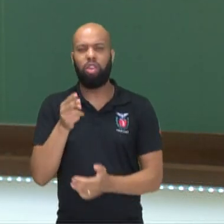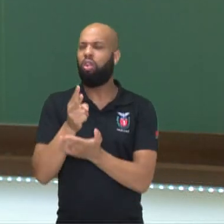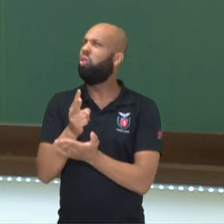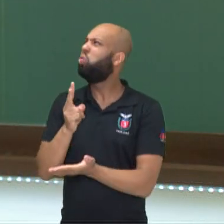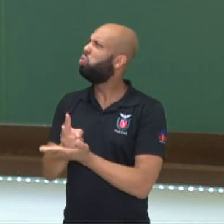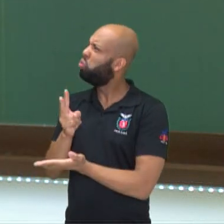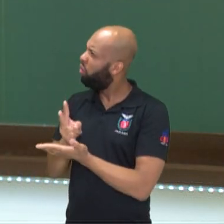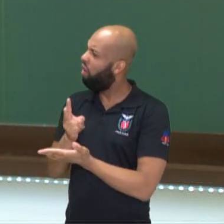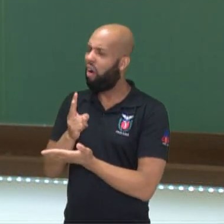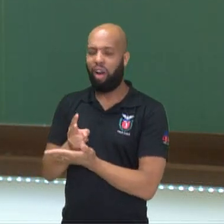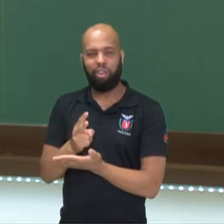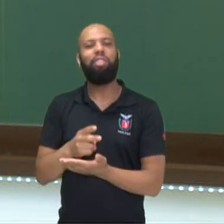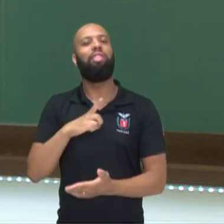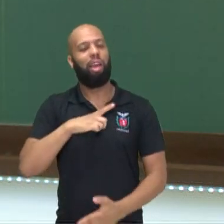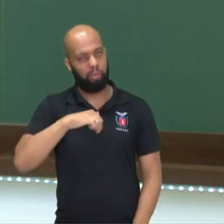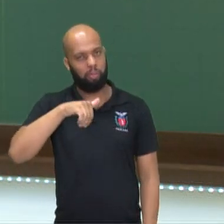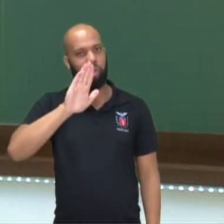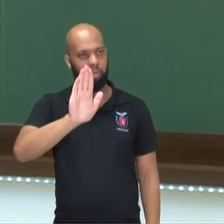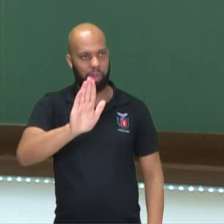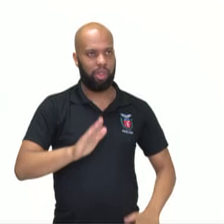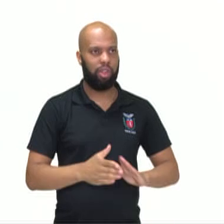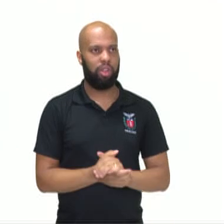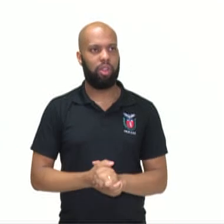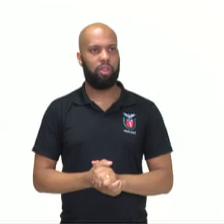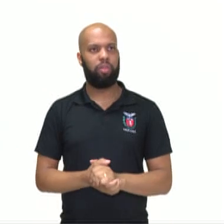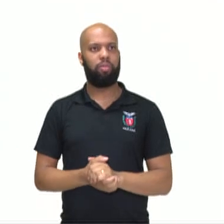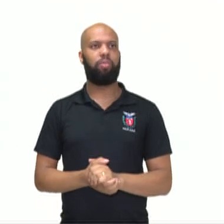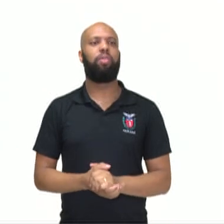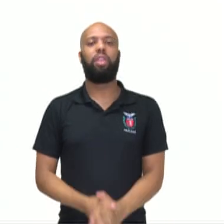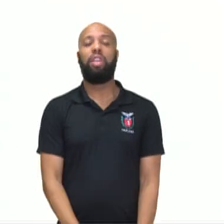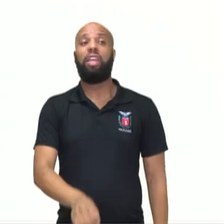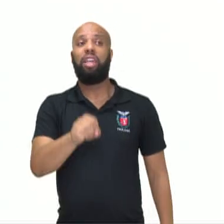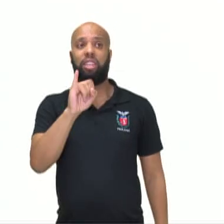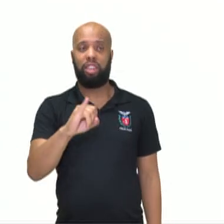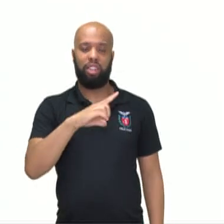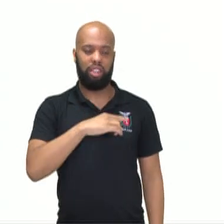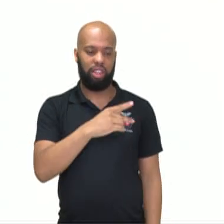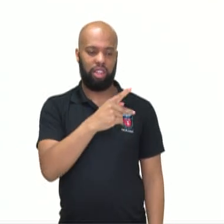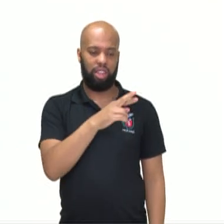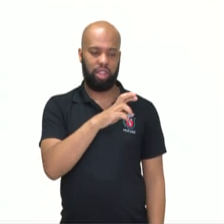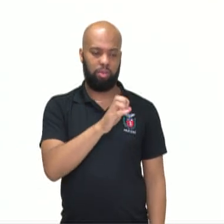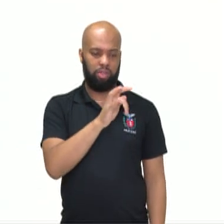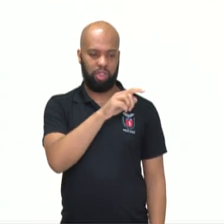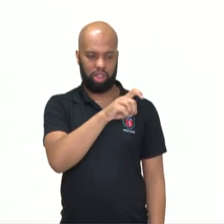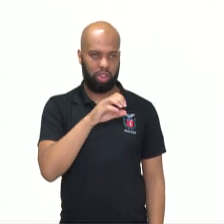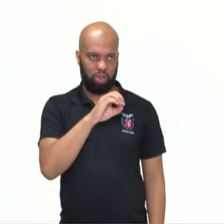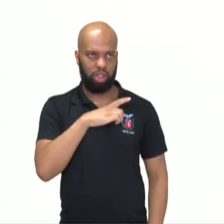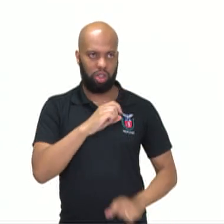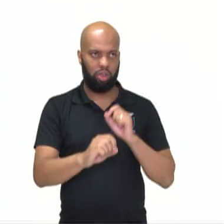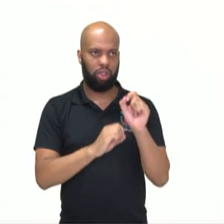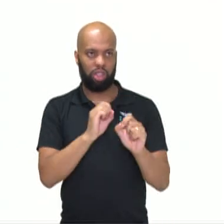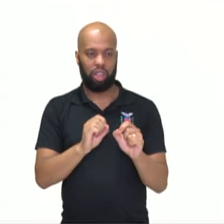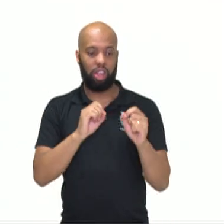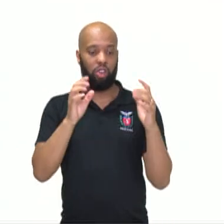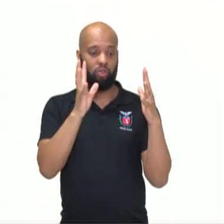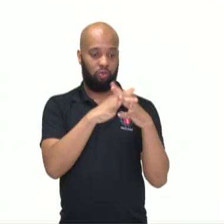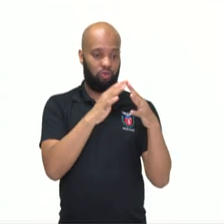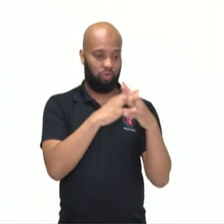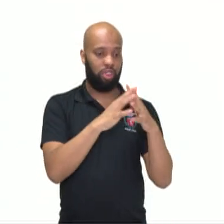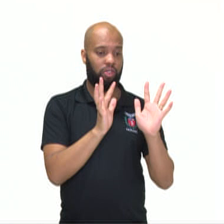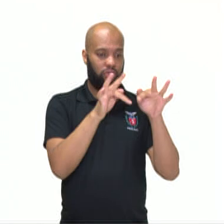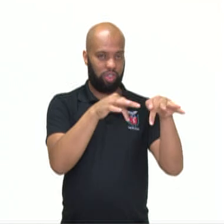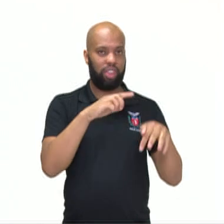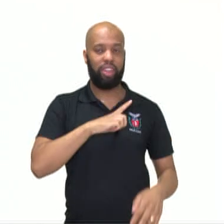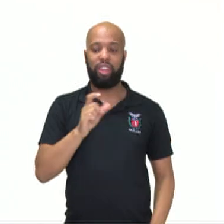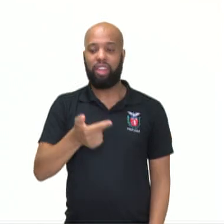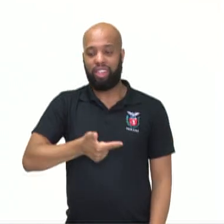mais? Tem muita. Quando o prefixo ele terminar em consoante e